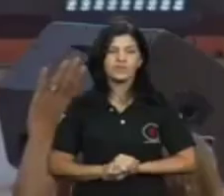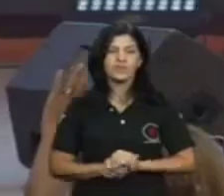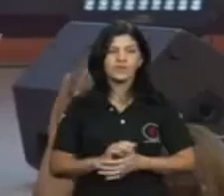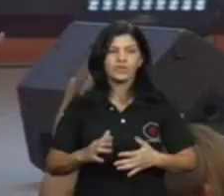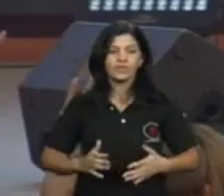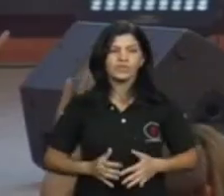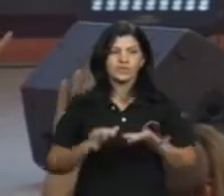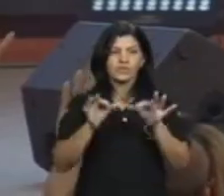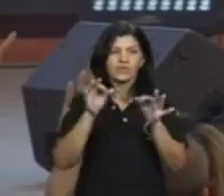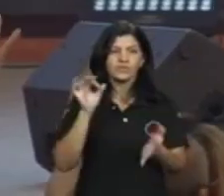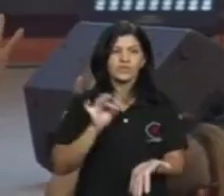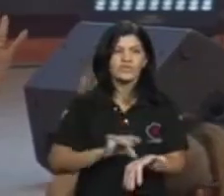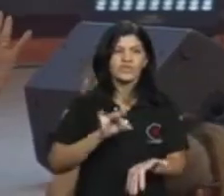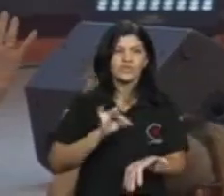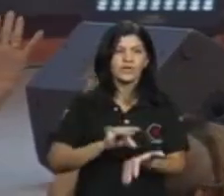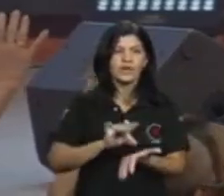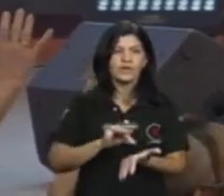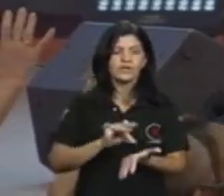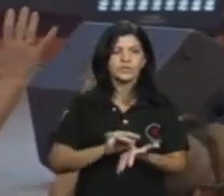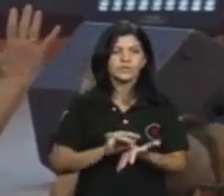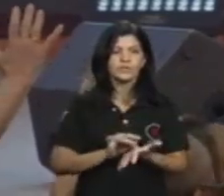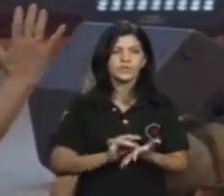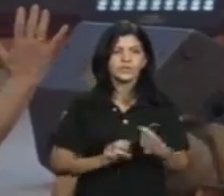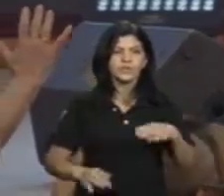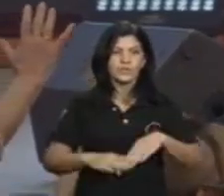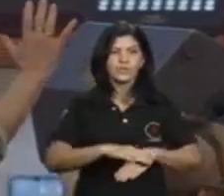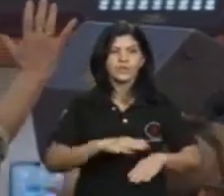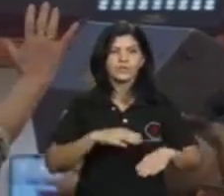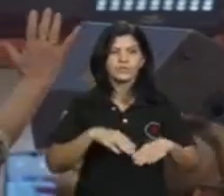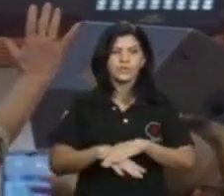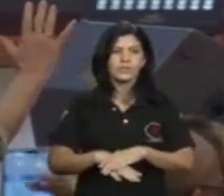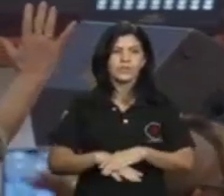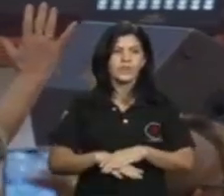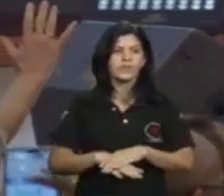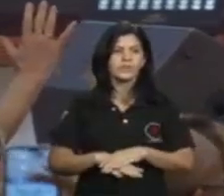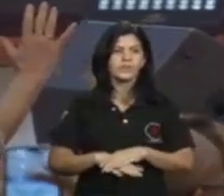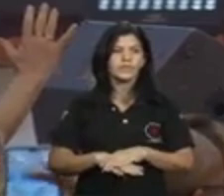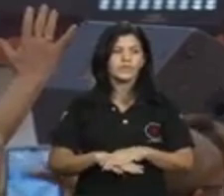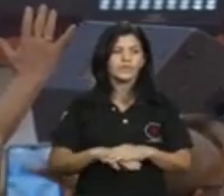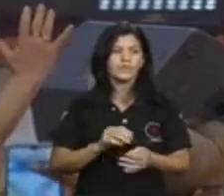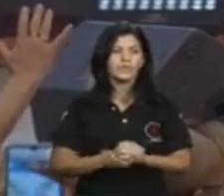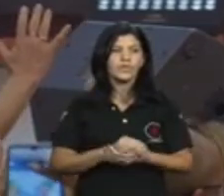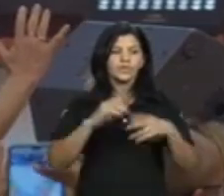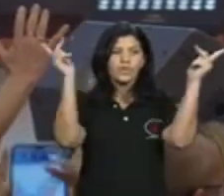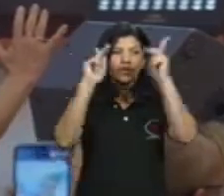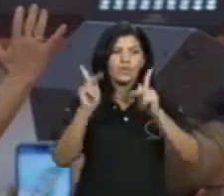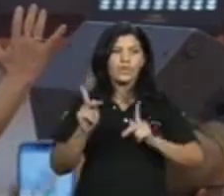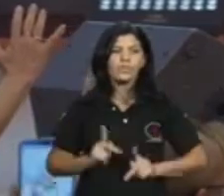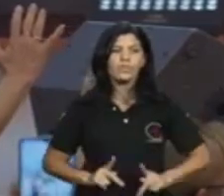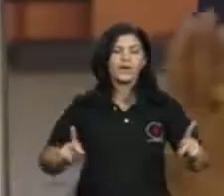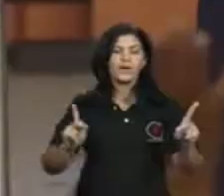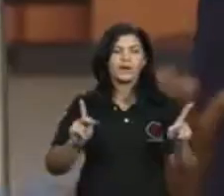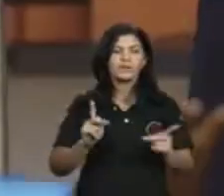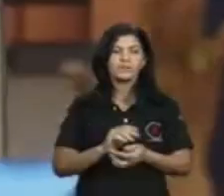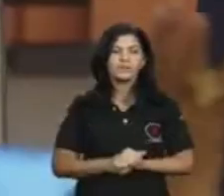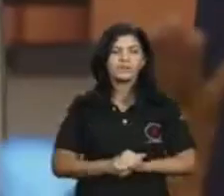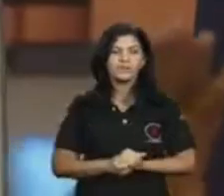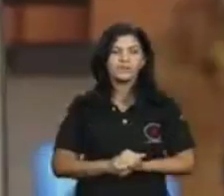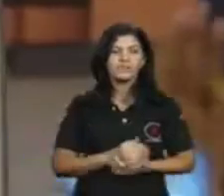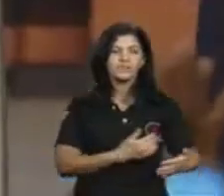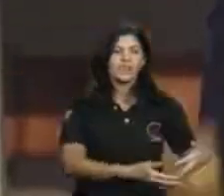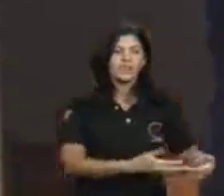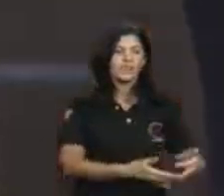da verdade. Calce os seus pés com os sapatos da paz. Onde ela pisar, ela será